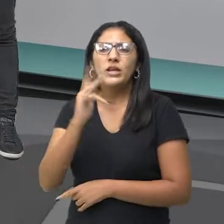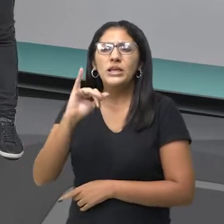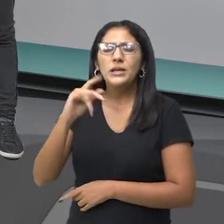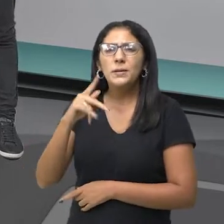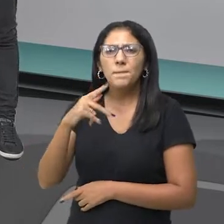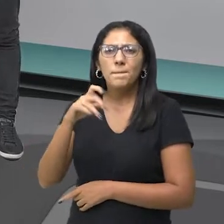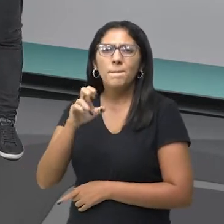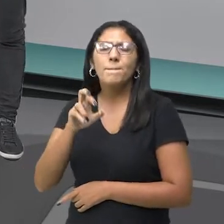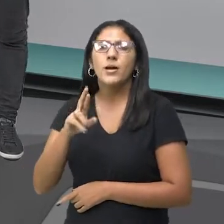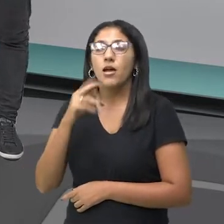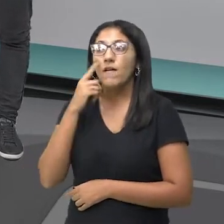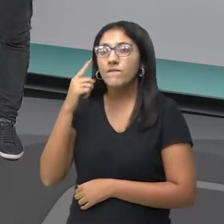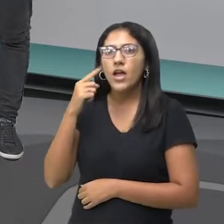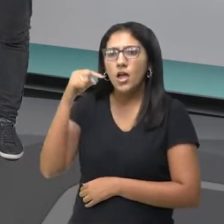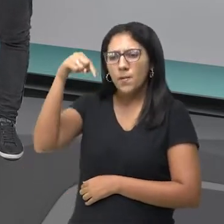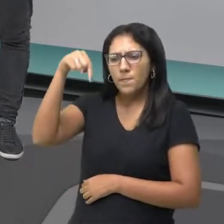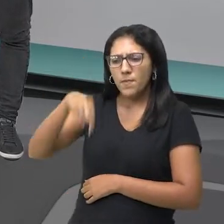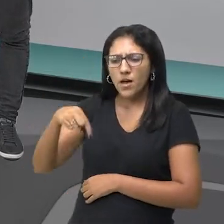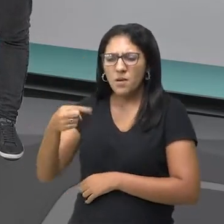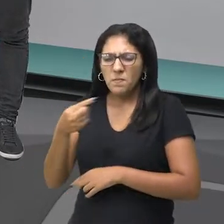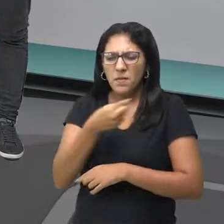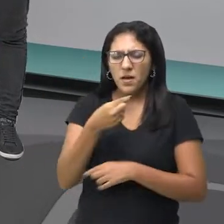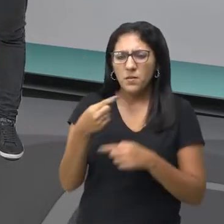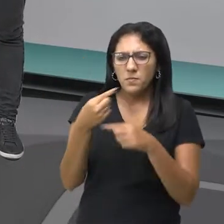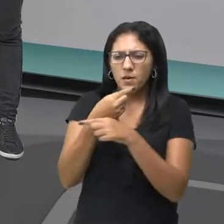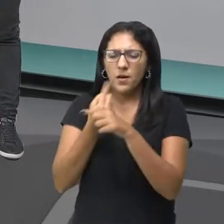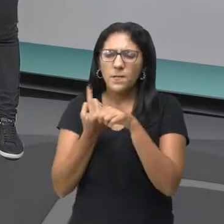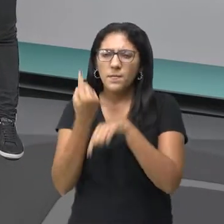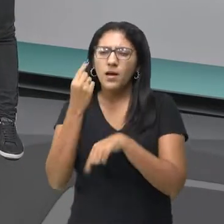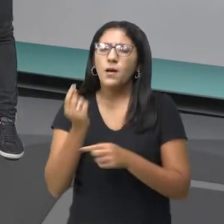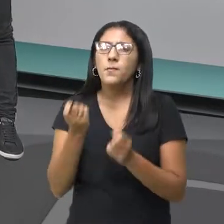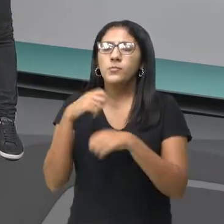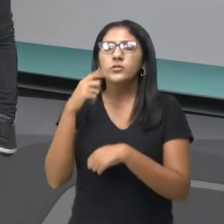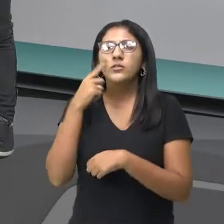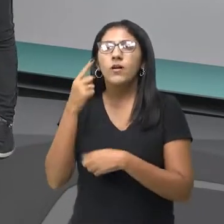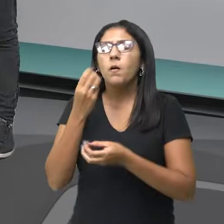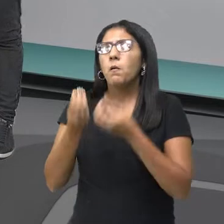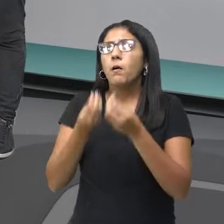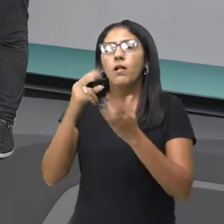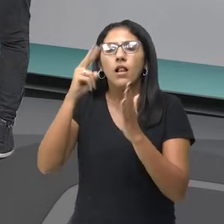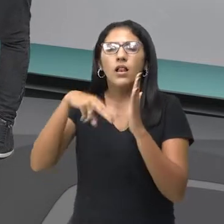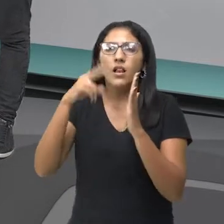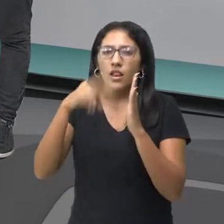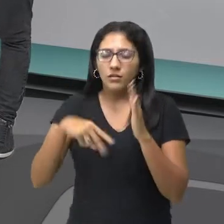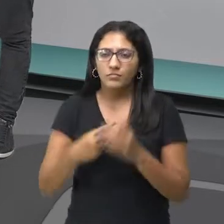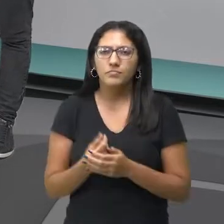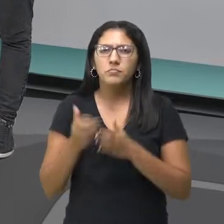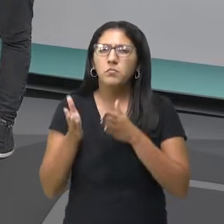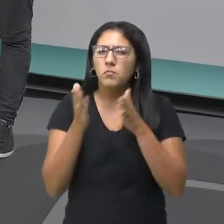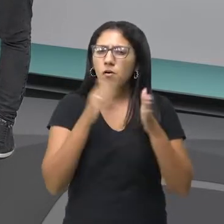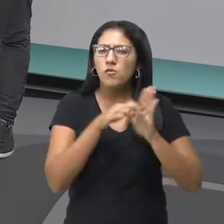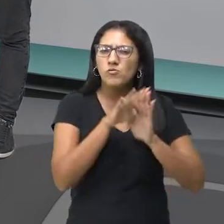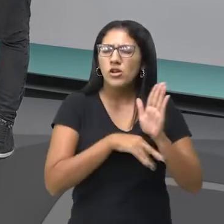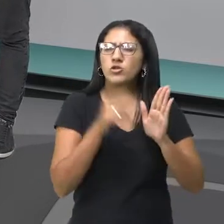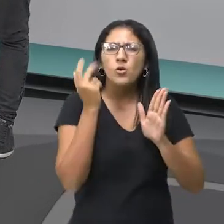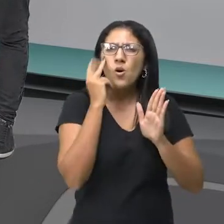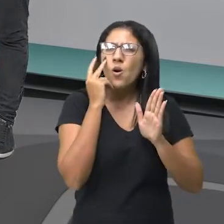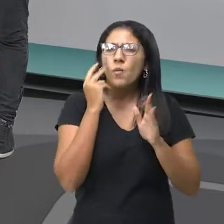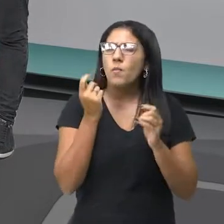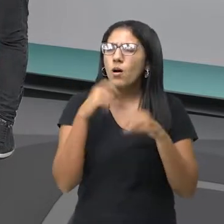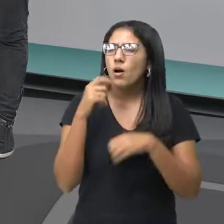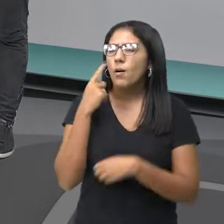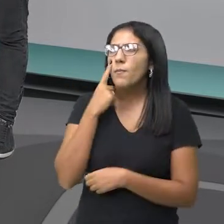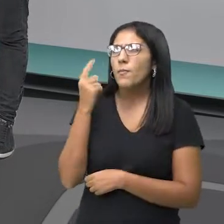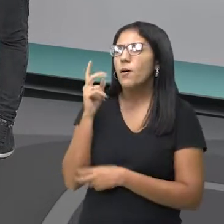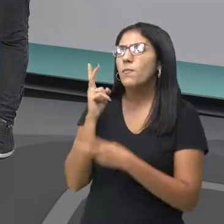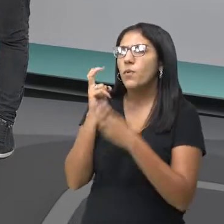essas setas direcionam para a gente, indicam o modo de leitura, certo? No texto normal, como vocês podem observar,